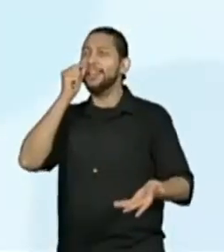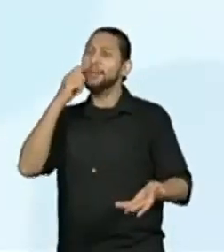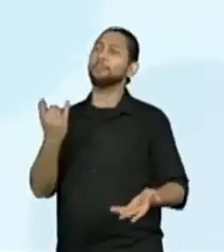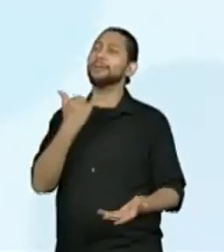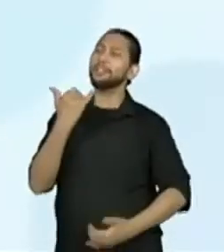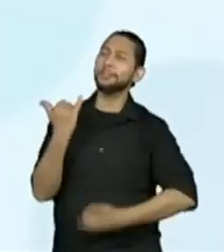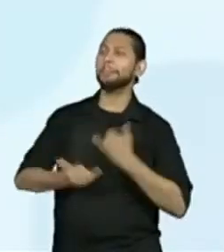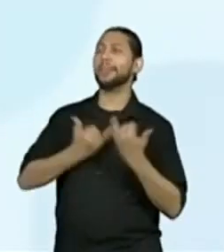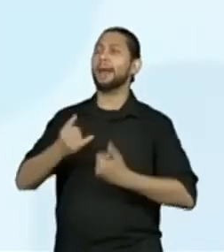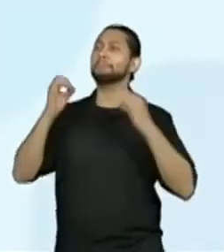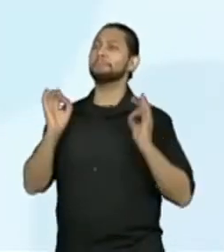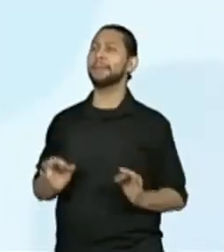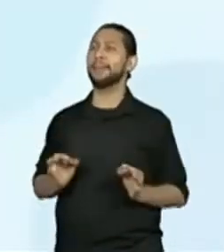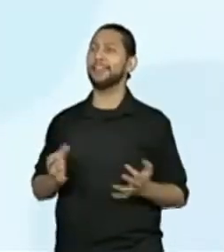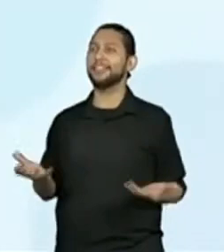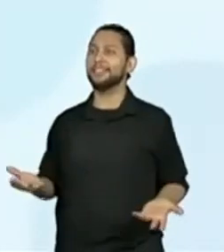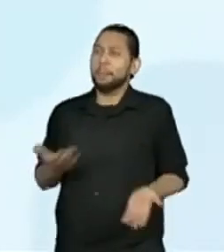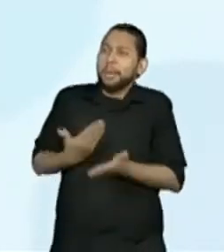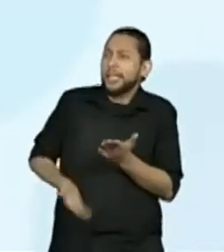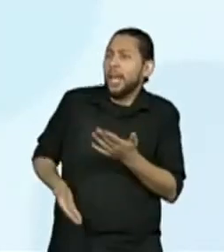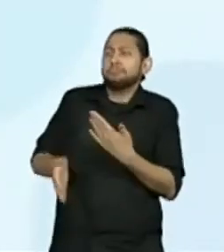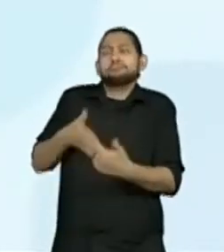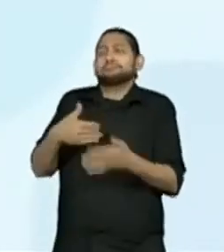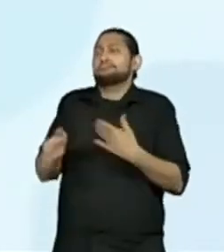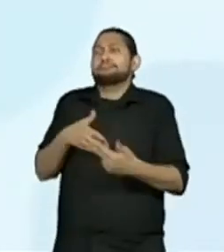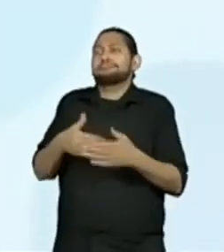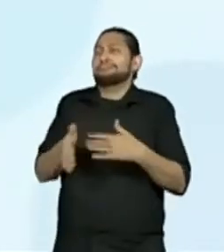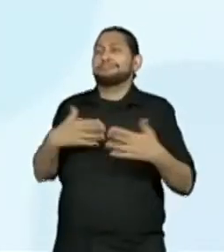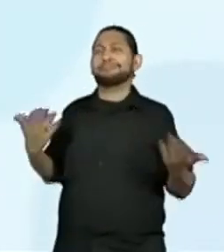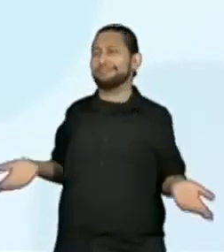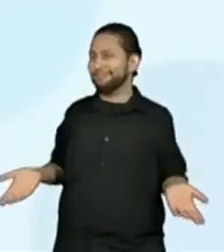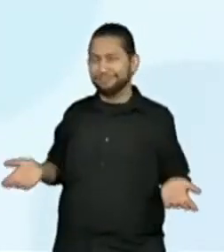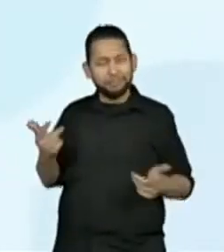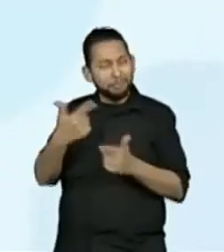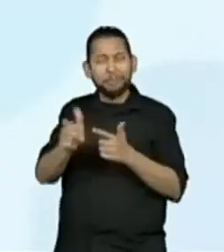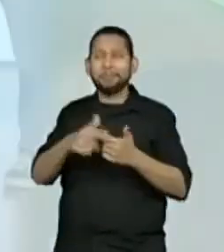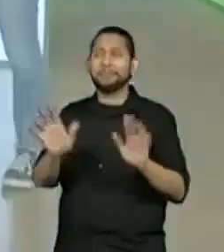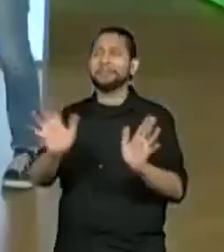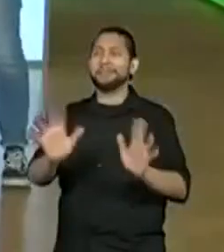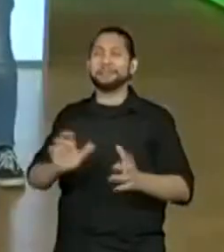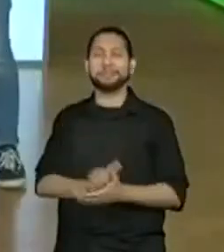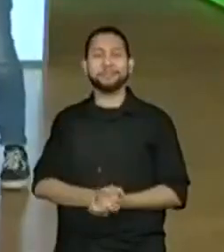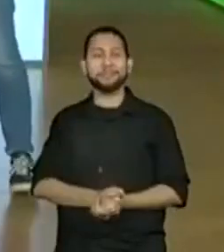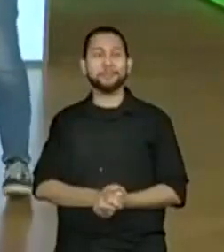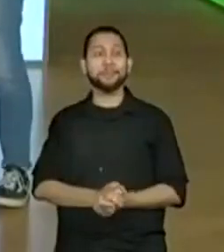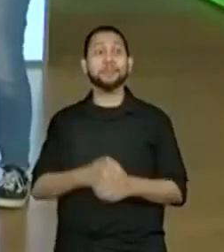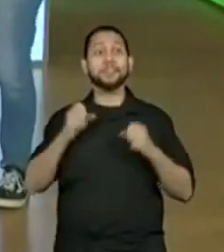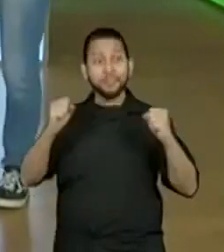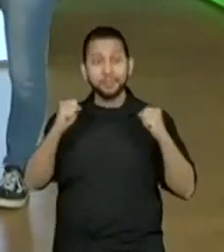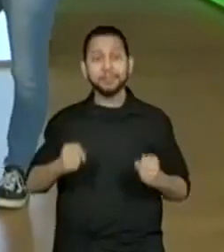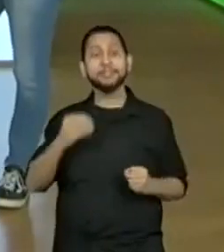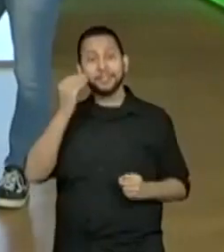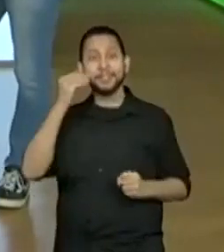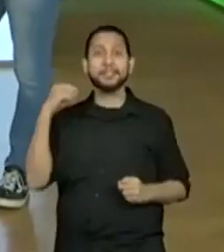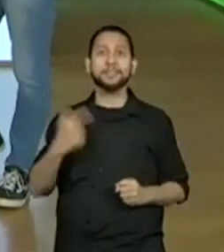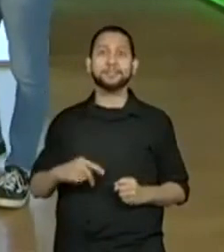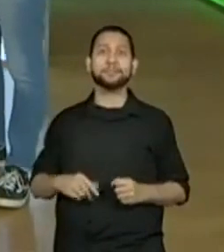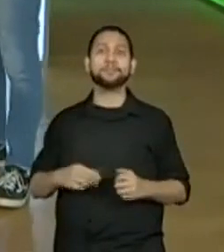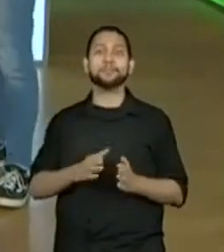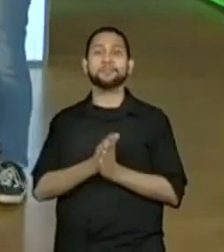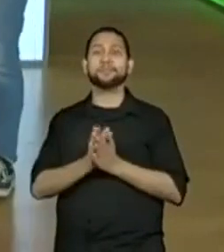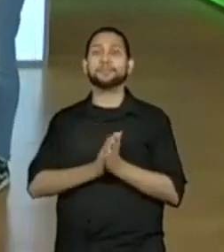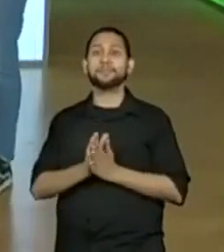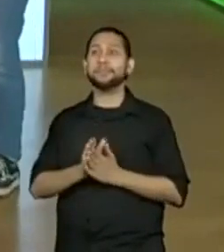que tenso, hein? O povo já até desacreditou que eu vou ganhar alguma coisa aqui. Vai que tá acabando e eu quero ganhar, eu quero virar, vai. Eu não fiz o jogo